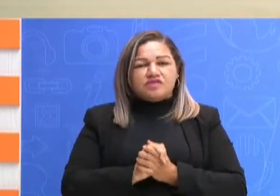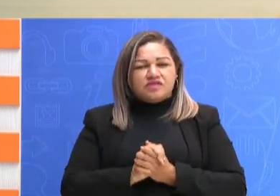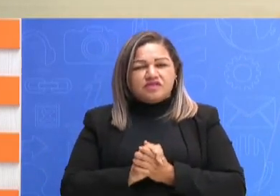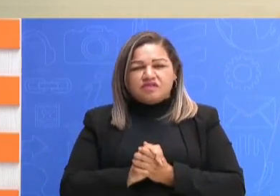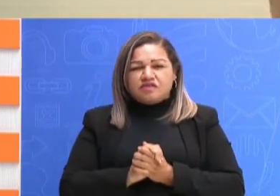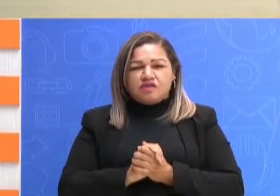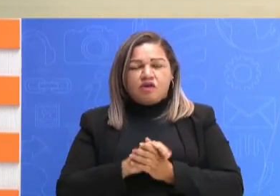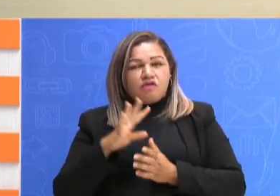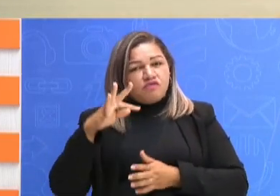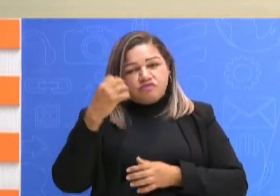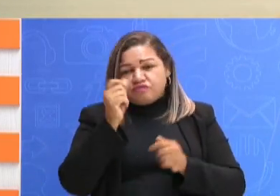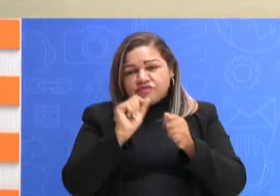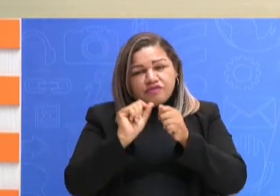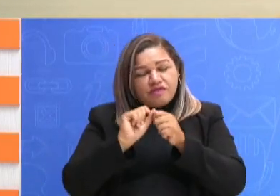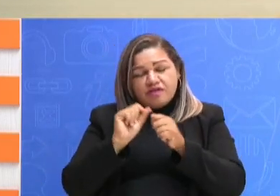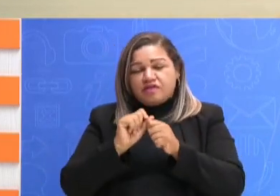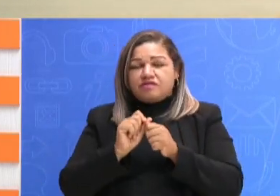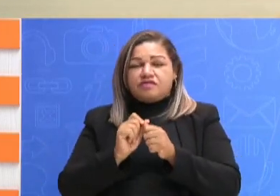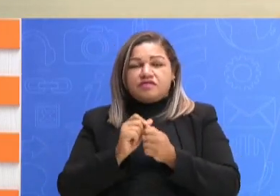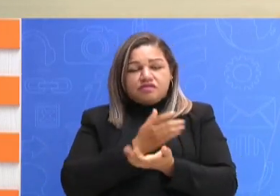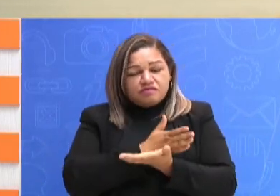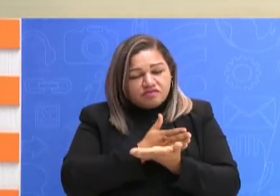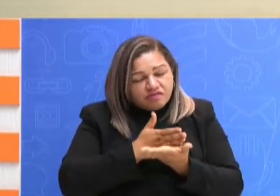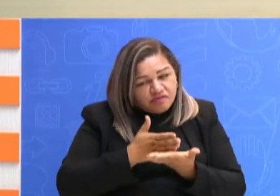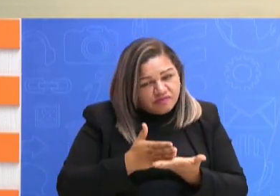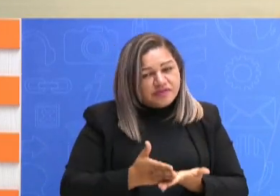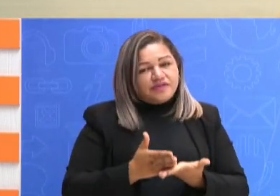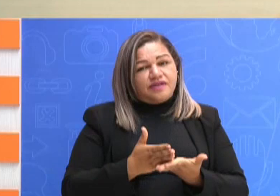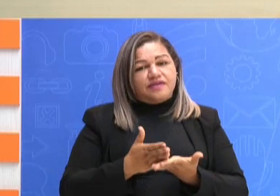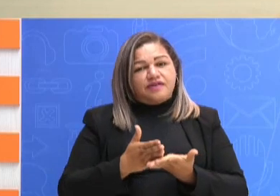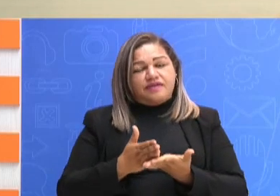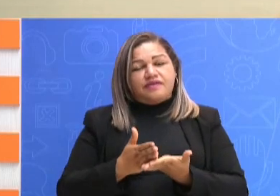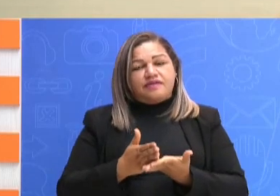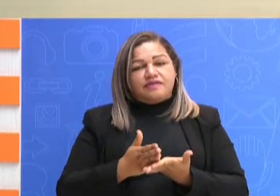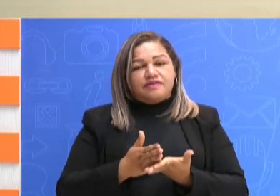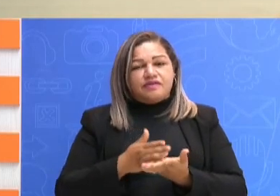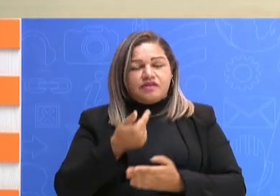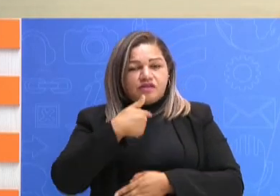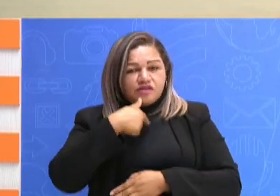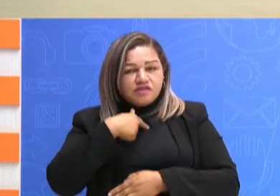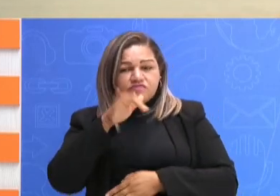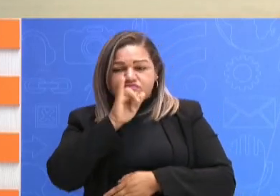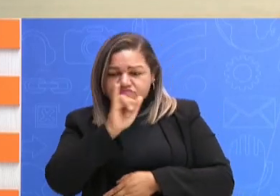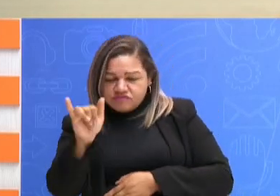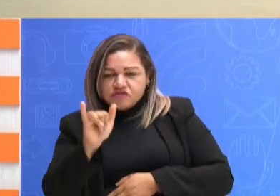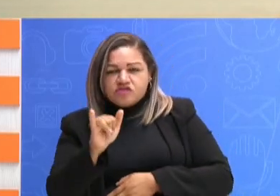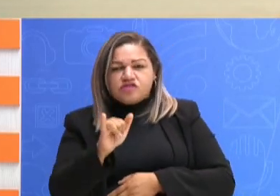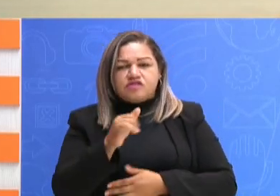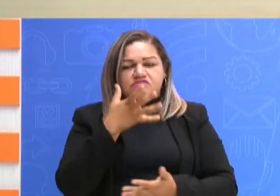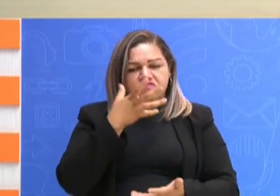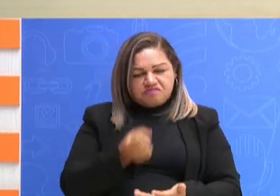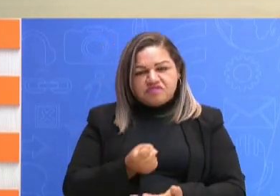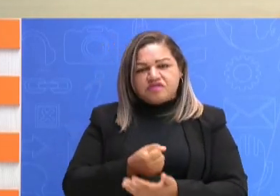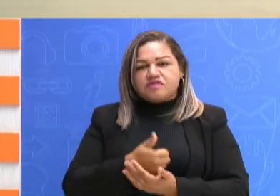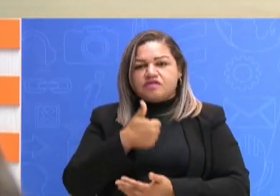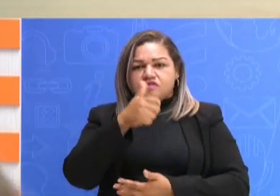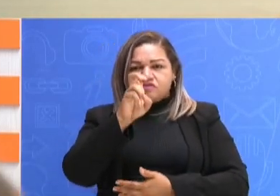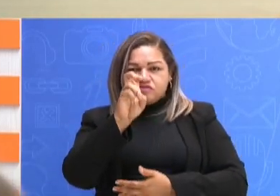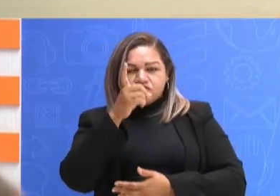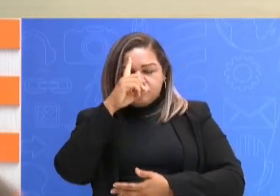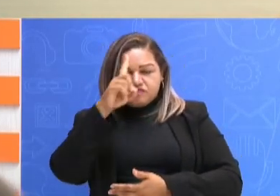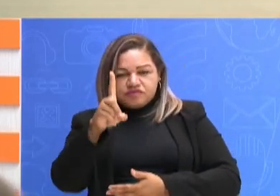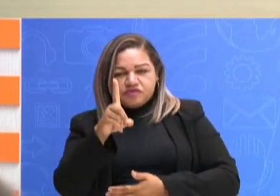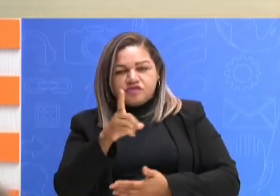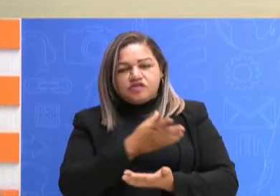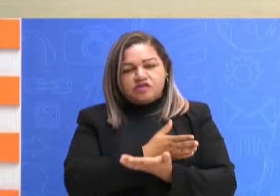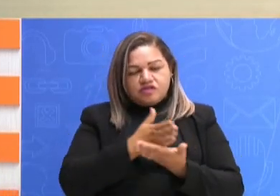para você fazer tudo de uma única vez, você tem que começar por uma. Nós vamos começar. E eu afirmo a você, Pedro, que nesses próximos 15 dias, nós já